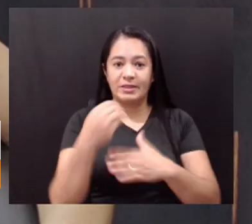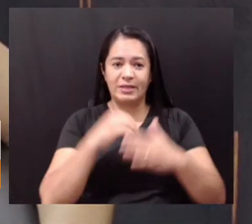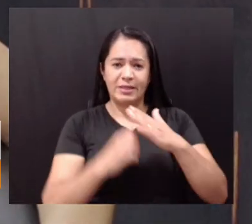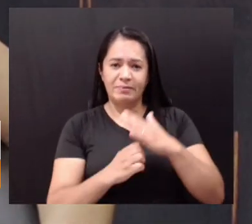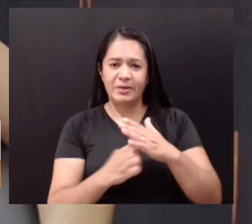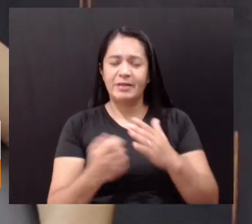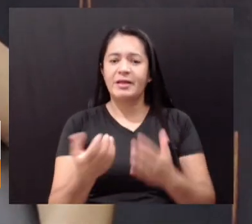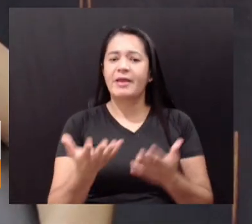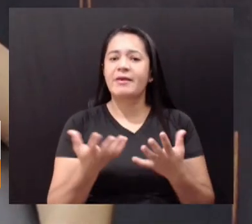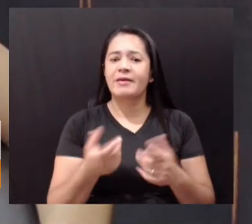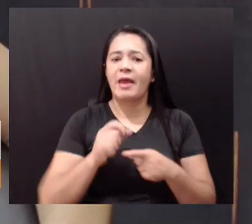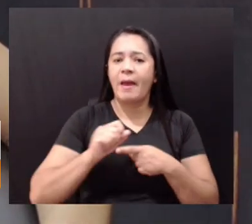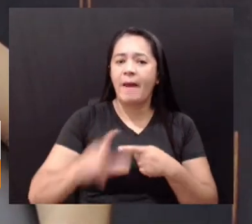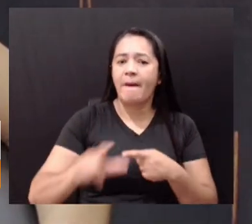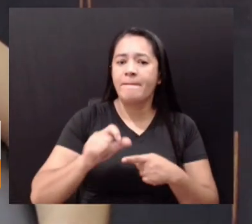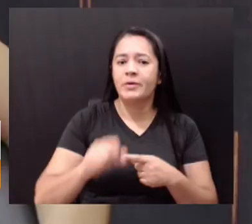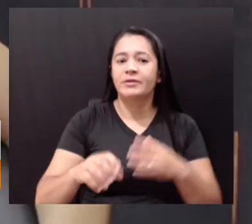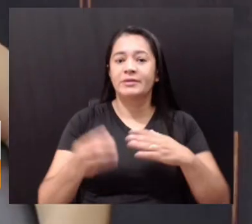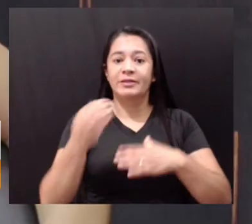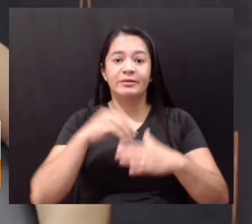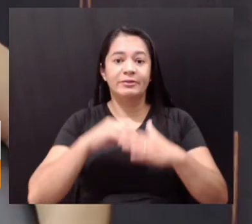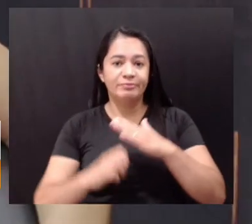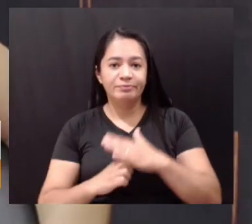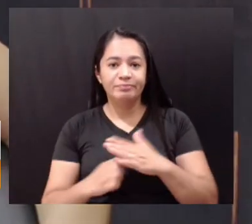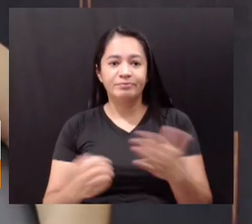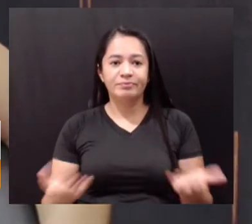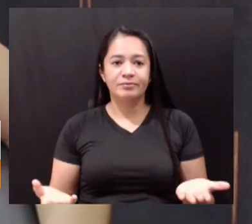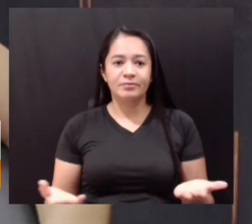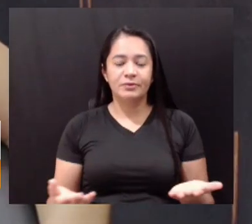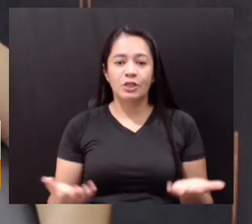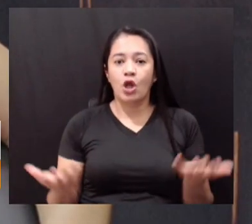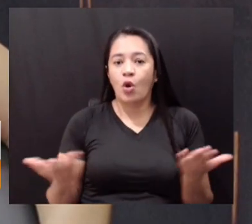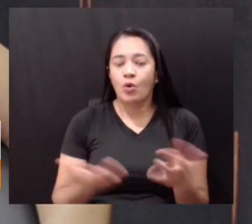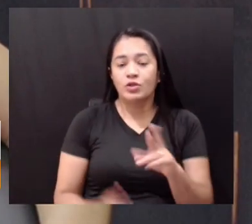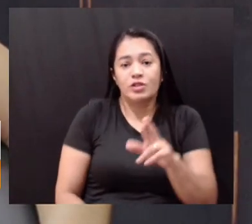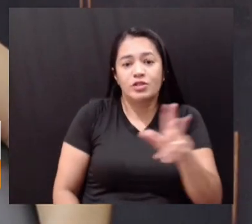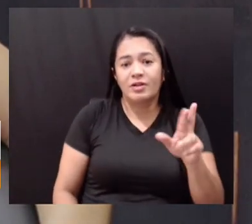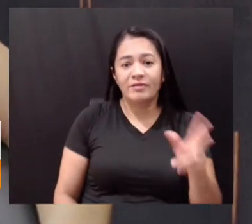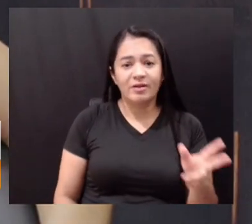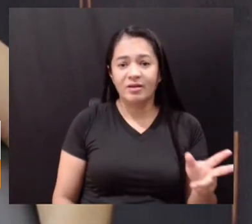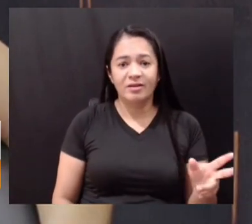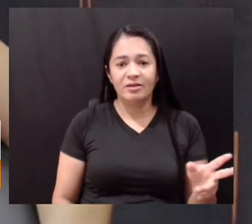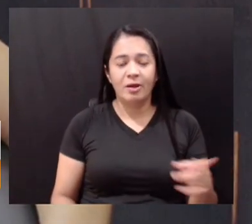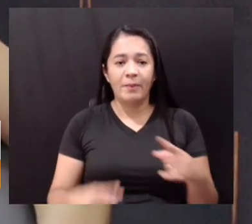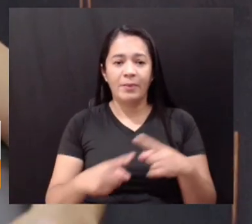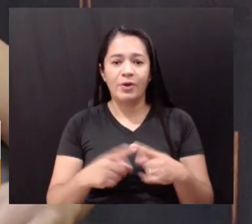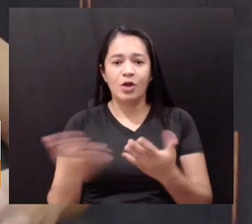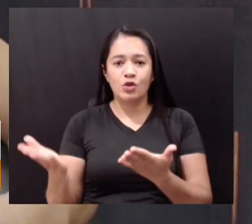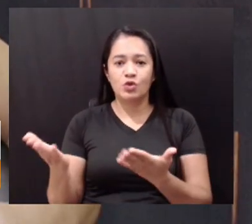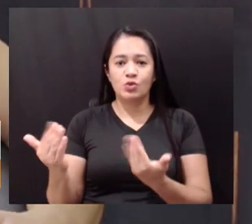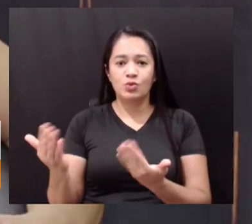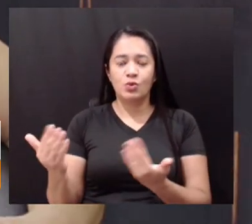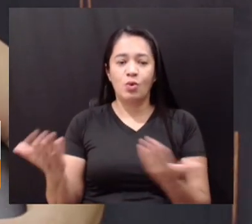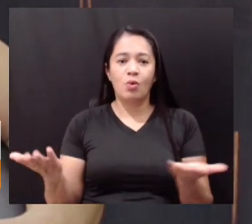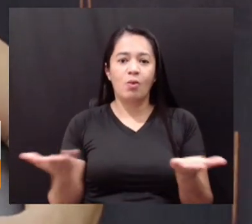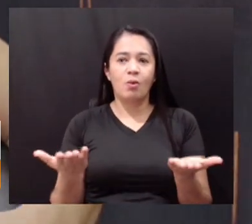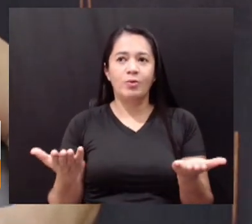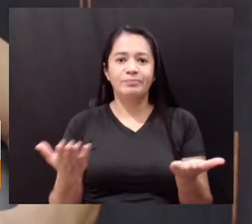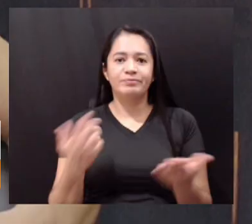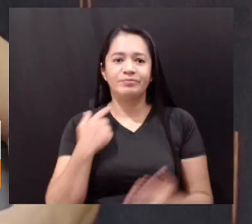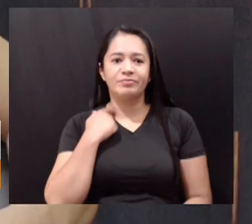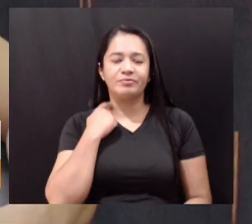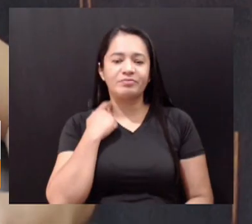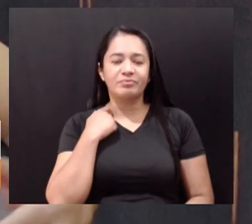2 gerações. Que é muito diferente de hoje, porque o jovem hoje, ele com essa situação dos por